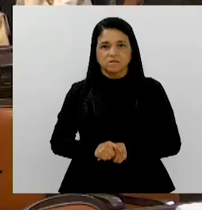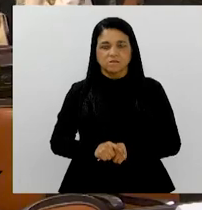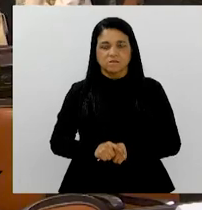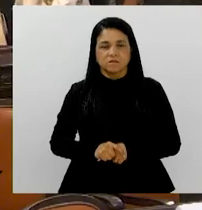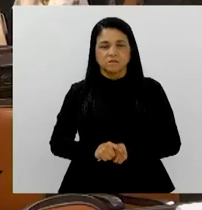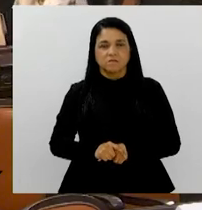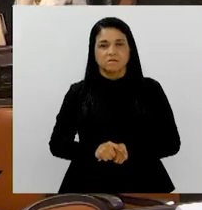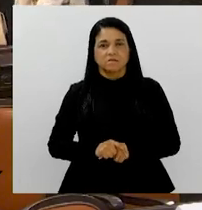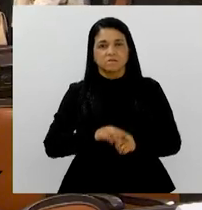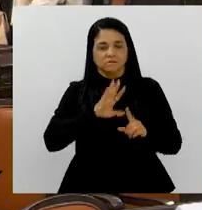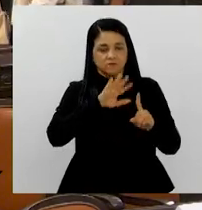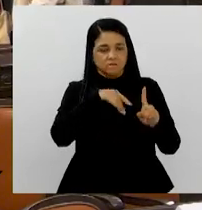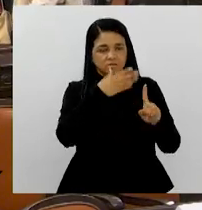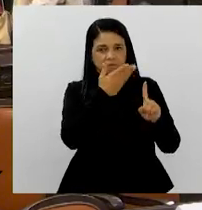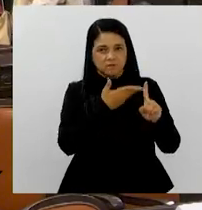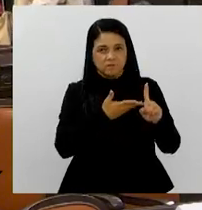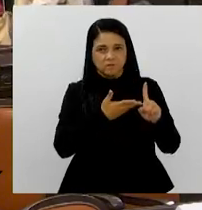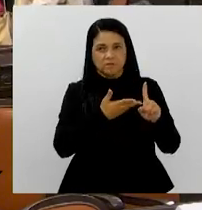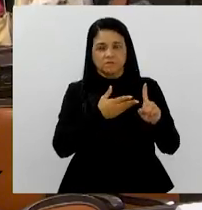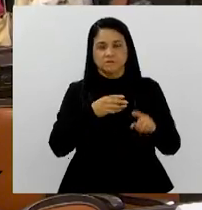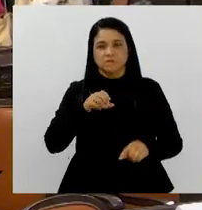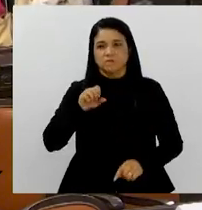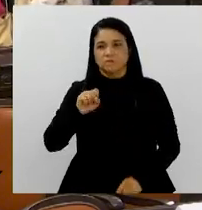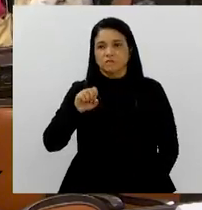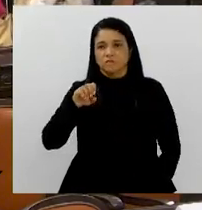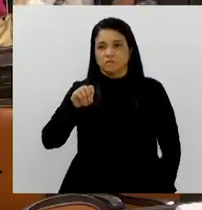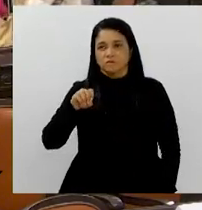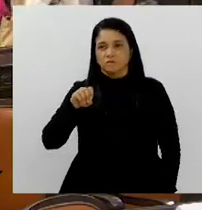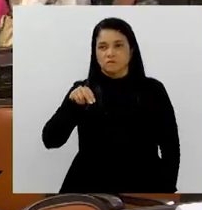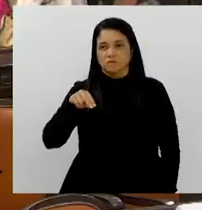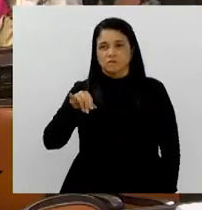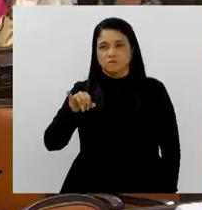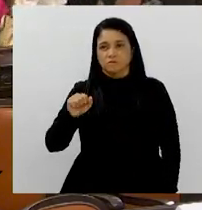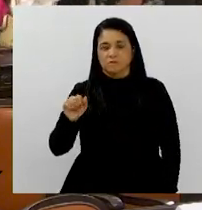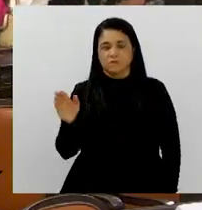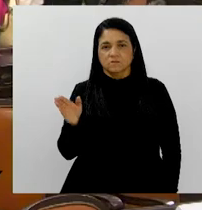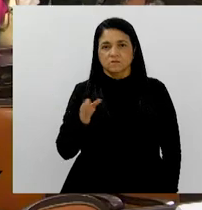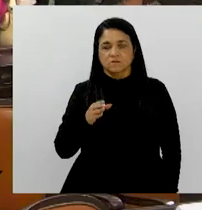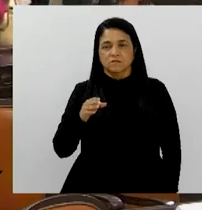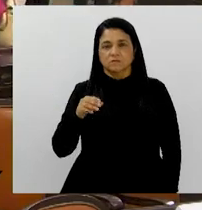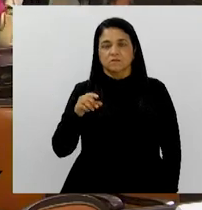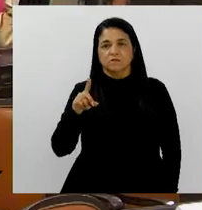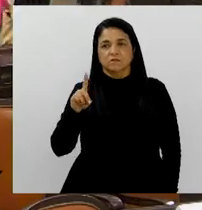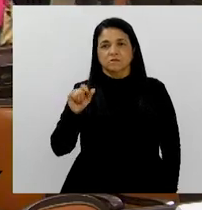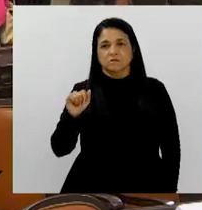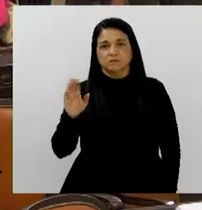Próximo agraciado, Sônia da Silva Ortiz.